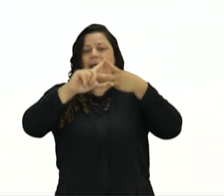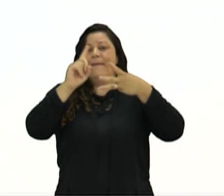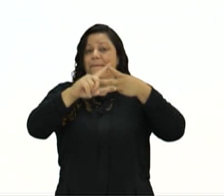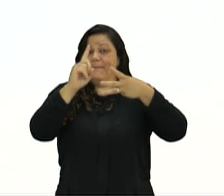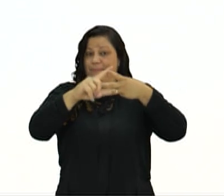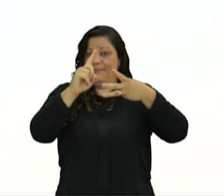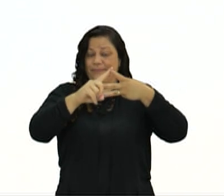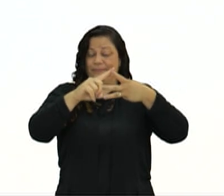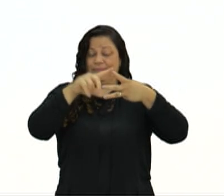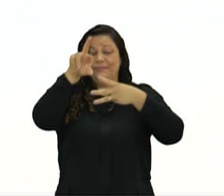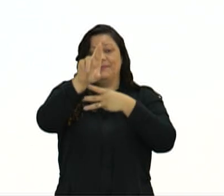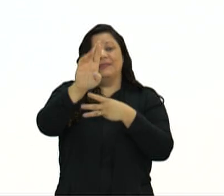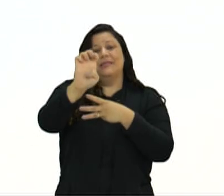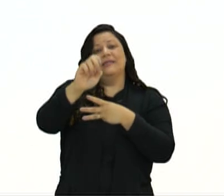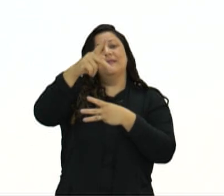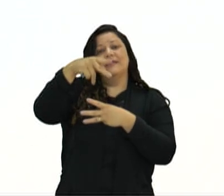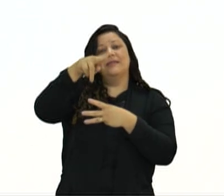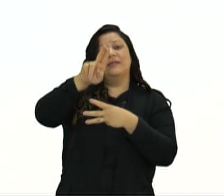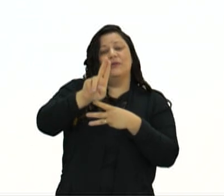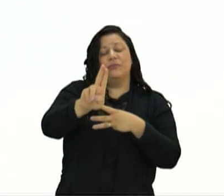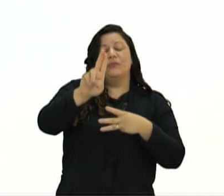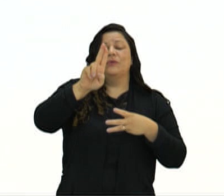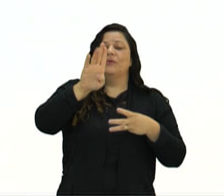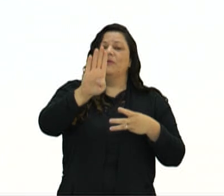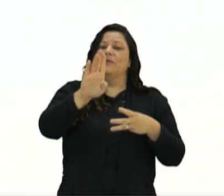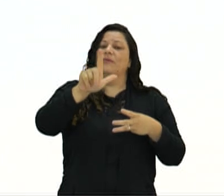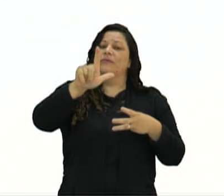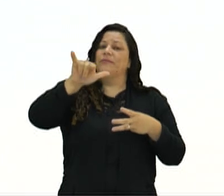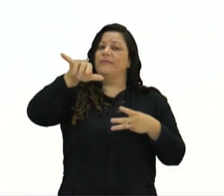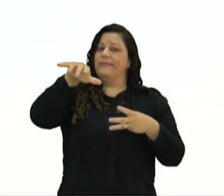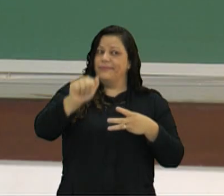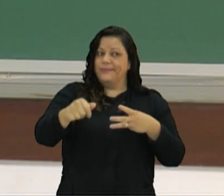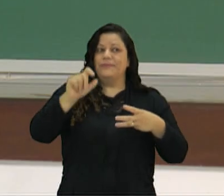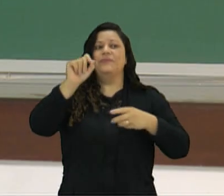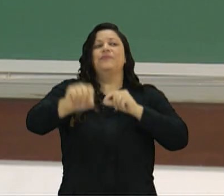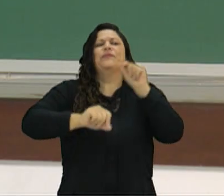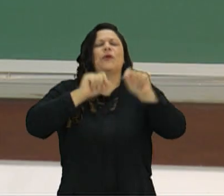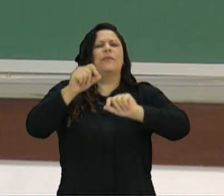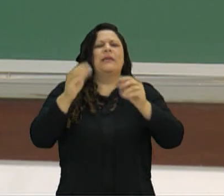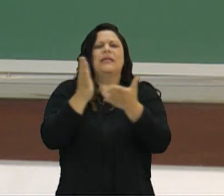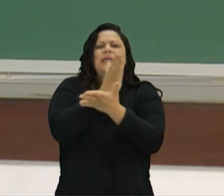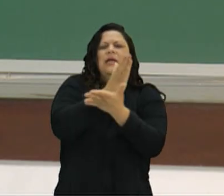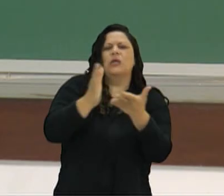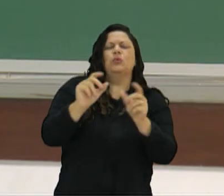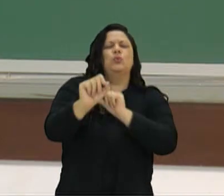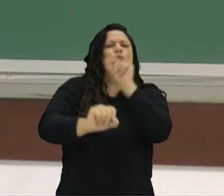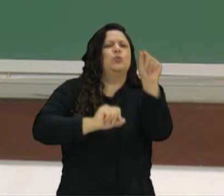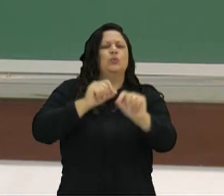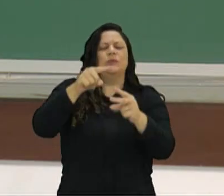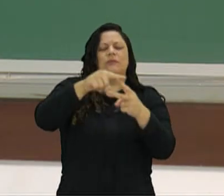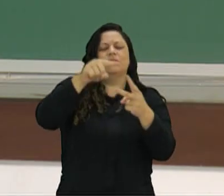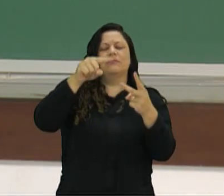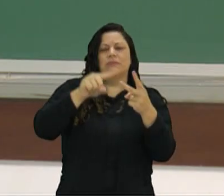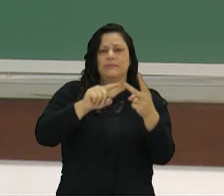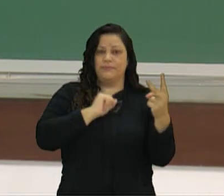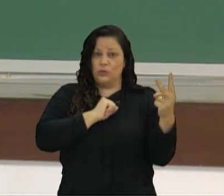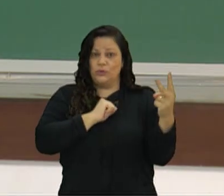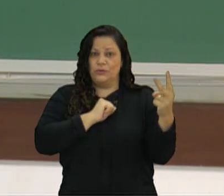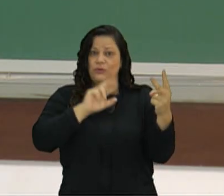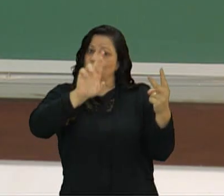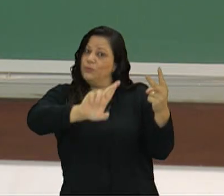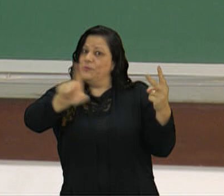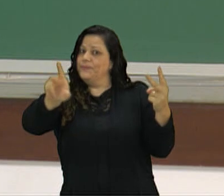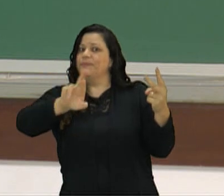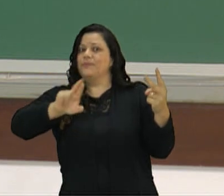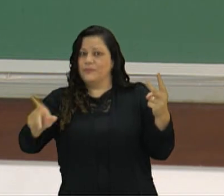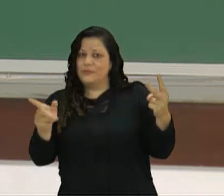a república. Quando Montesquieu se refere à república, ele está dividindo isso em dois tipos diferentes também